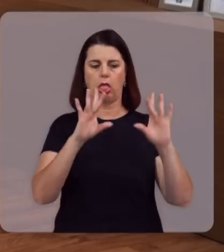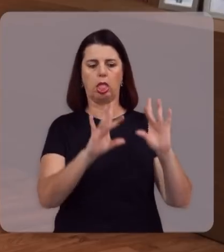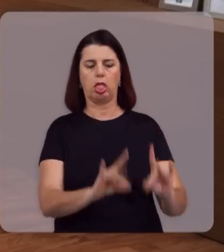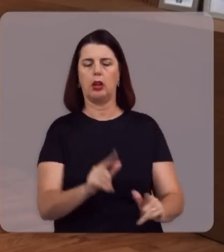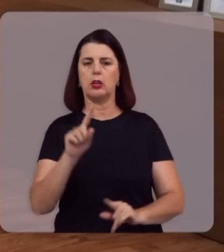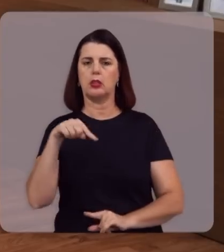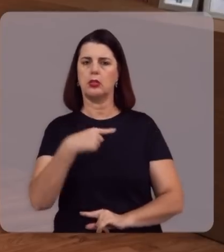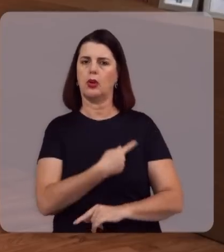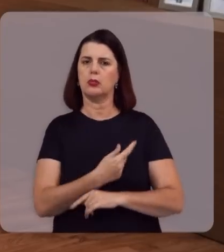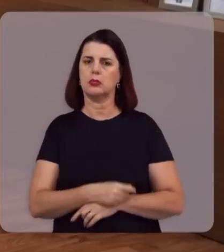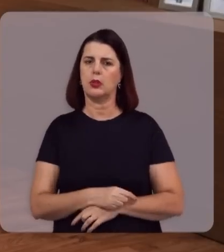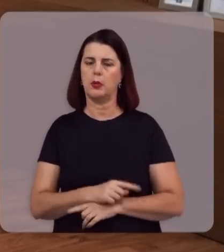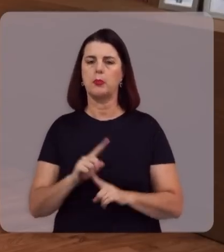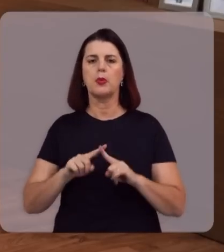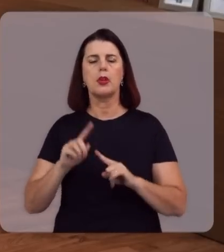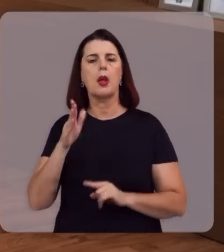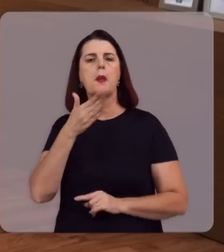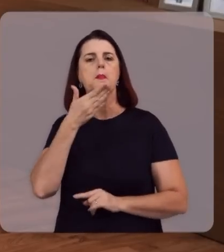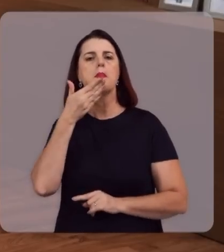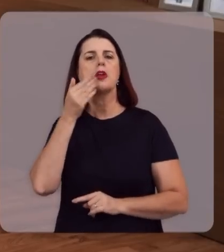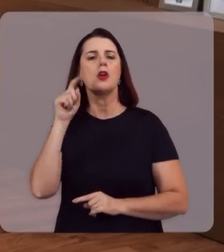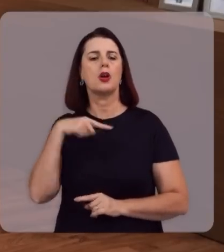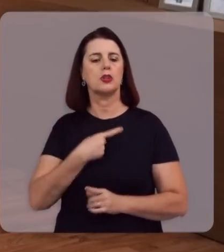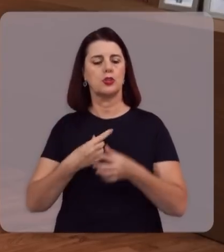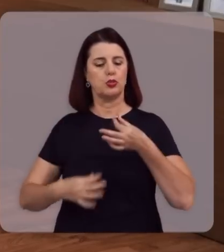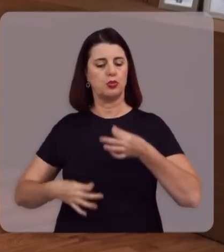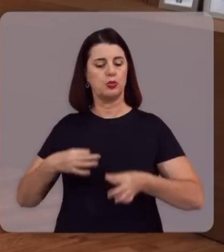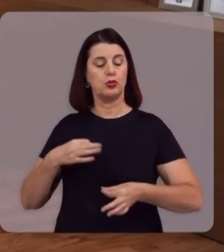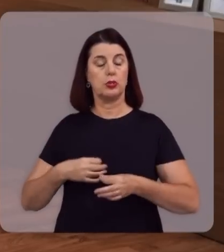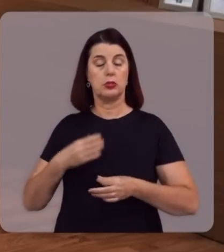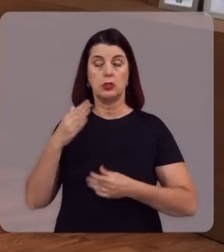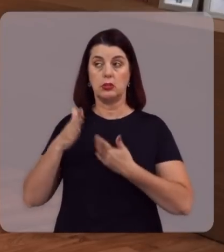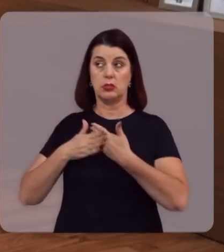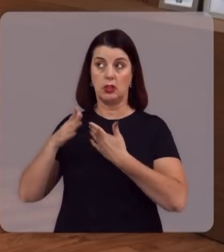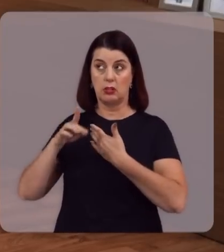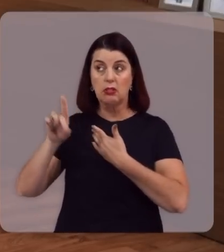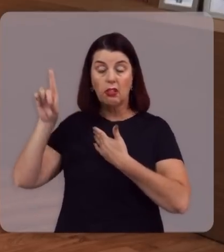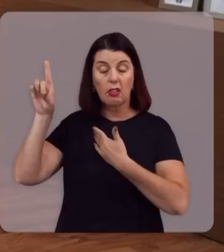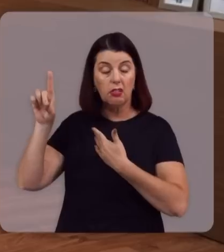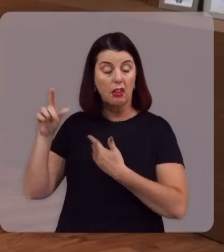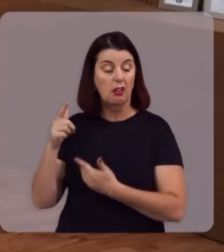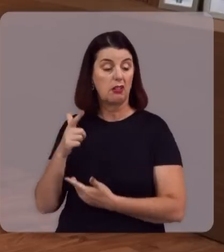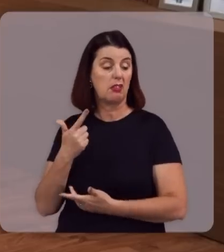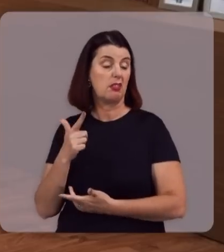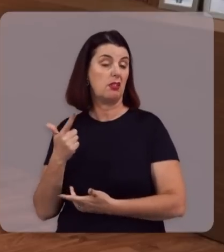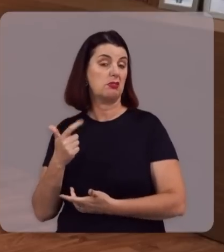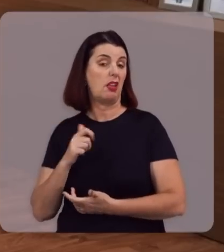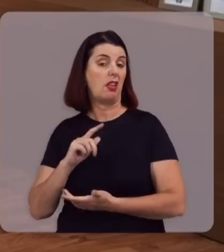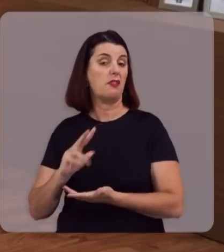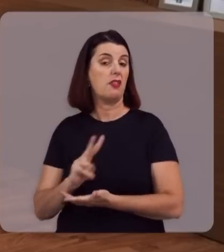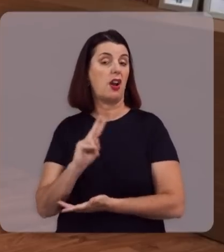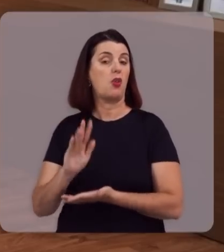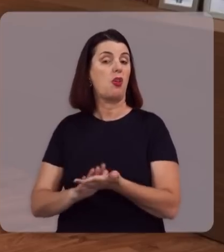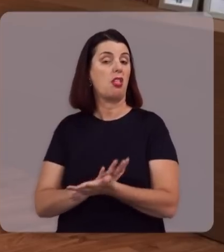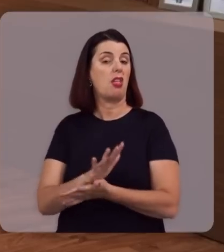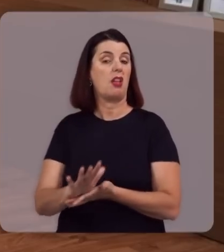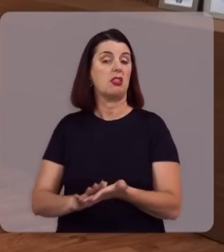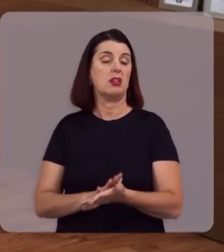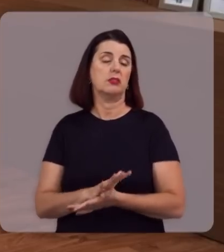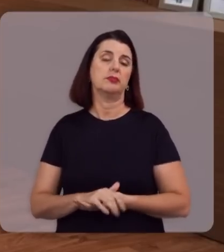fulminaria. Porque o melhor de nós, as nossas justiças, aos olhos dele, não passam de trapos de